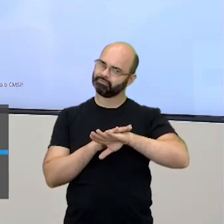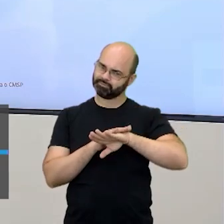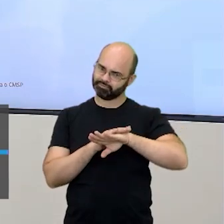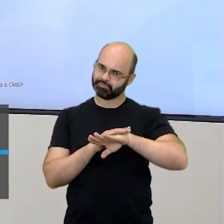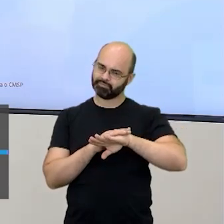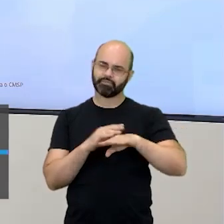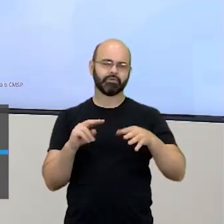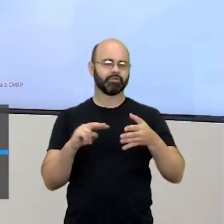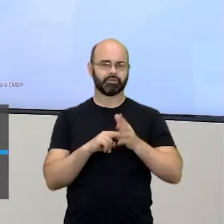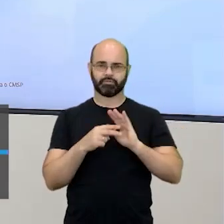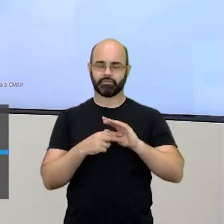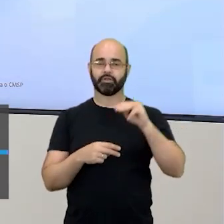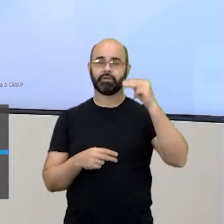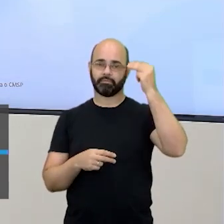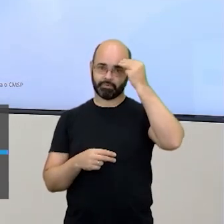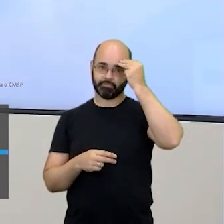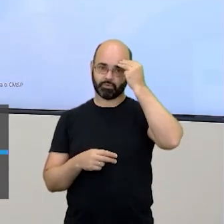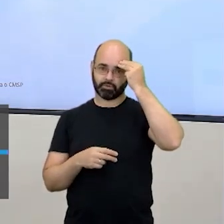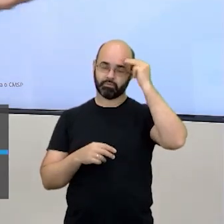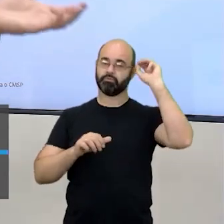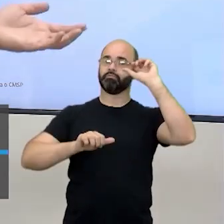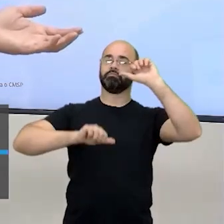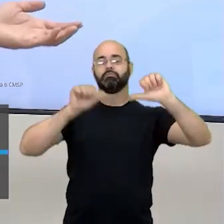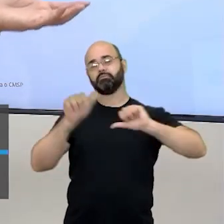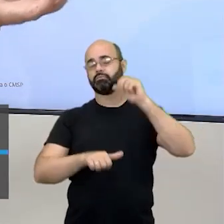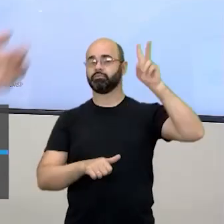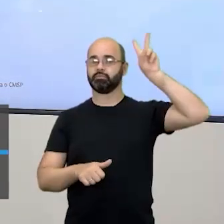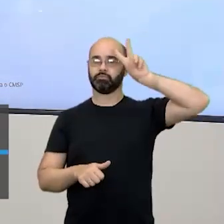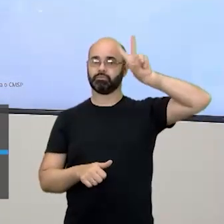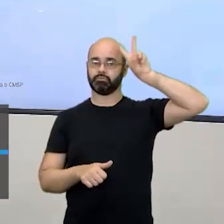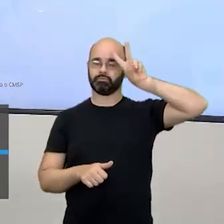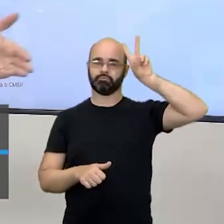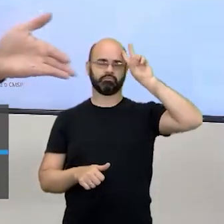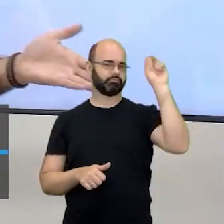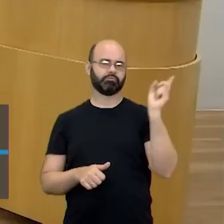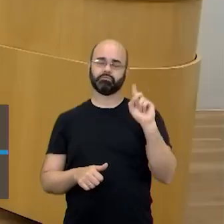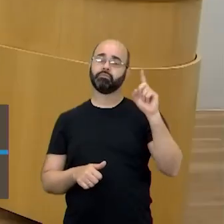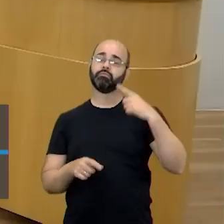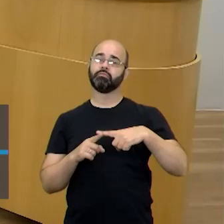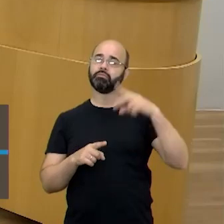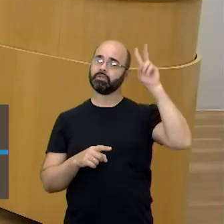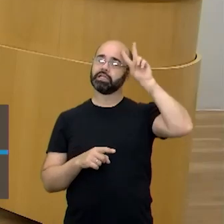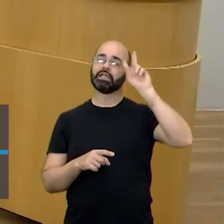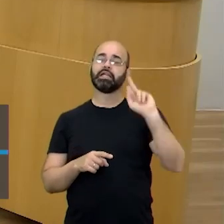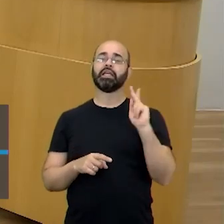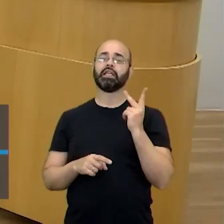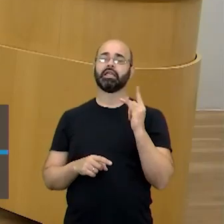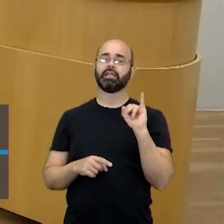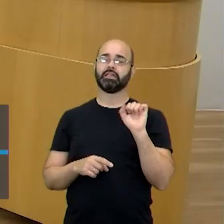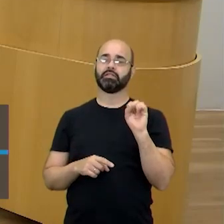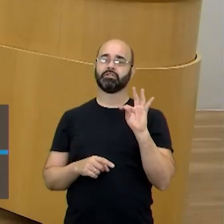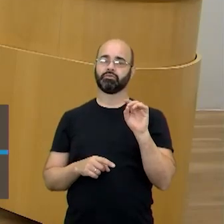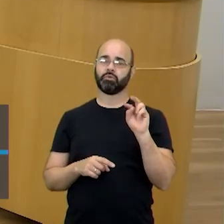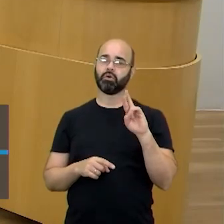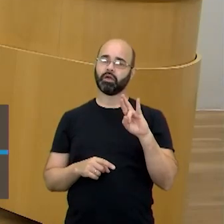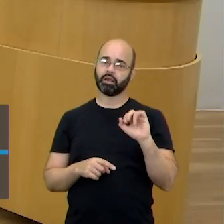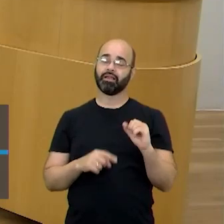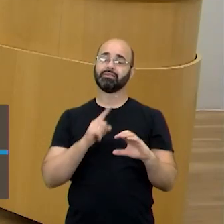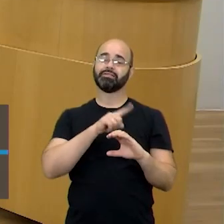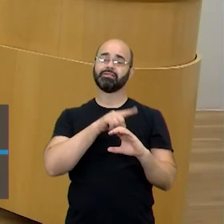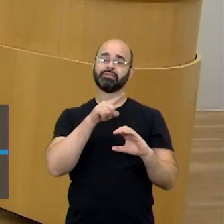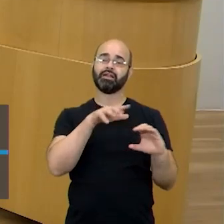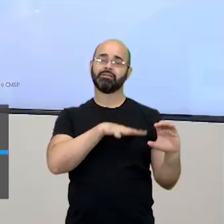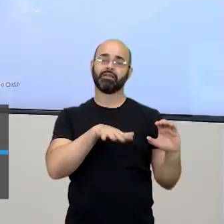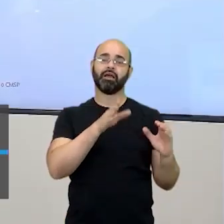em história. Porque história, a gente bem sabe, né, Russo? Já é uma ciência. Já é uma área de